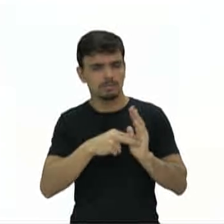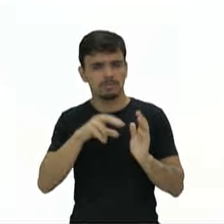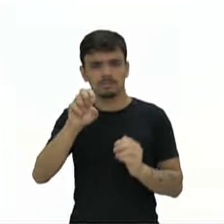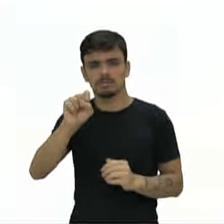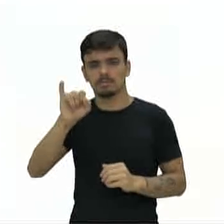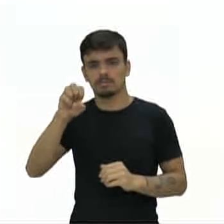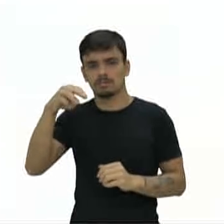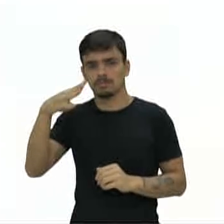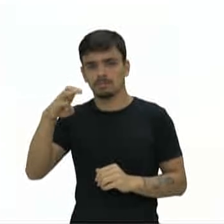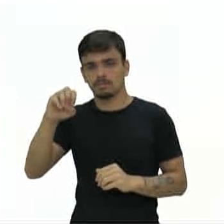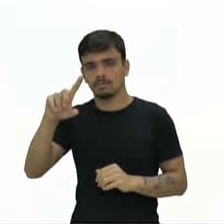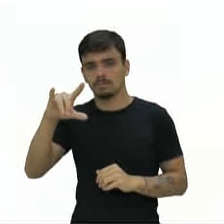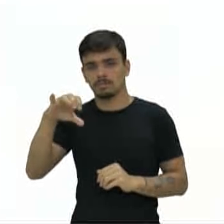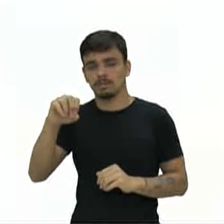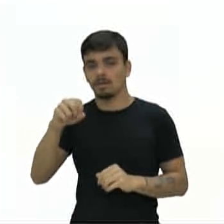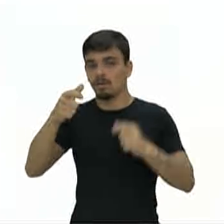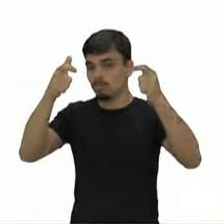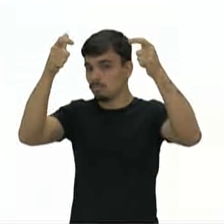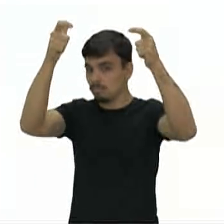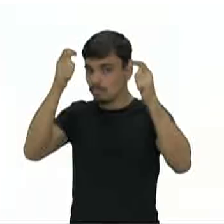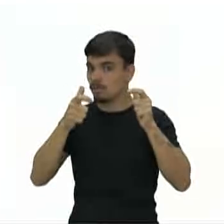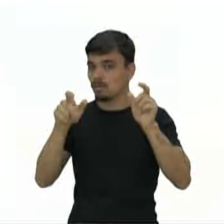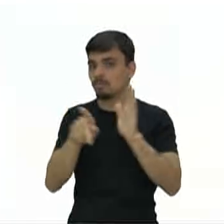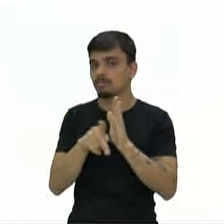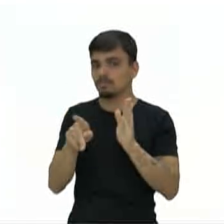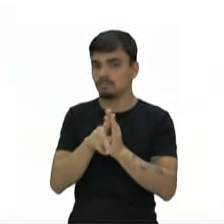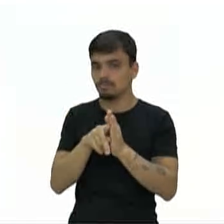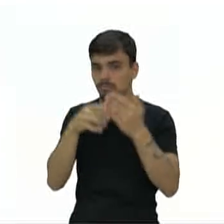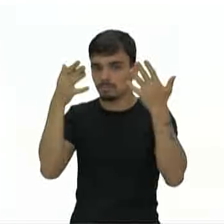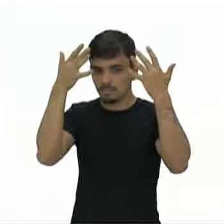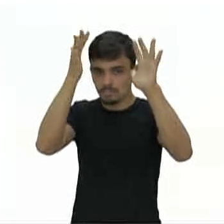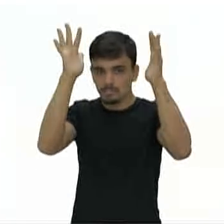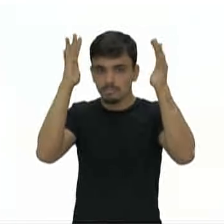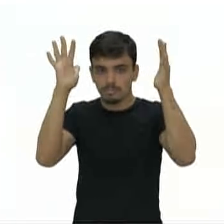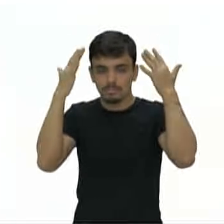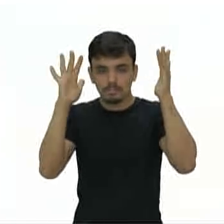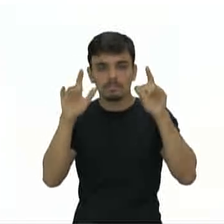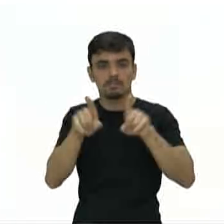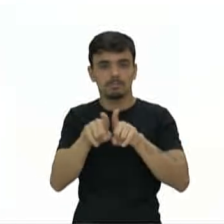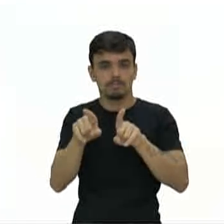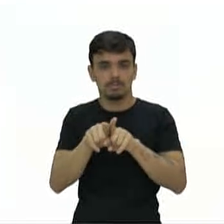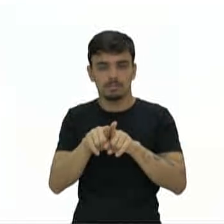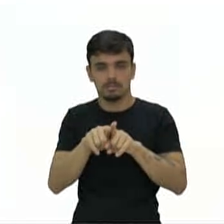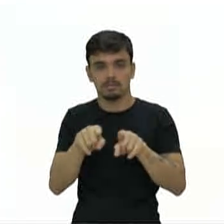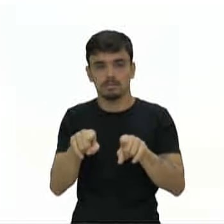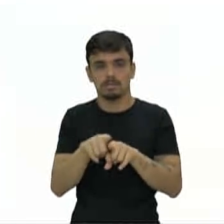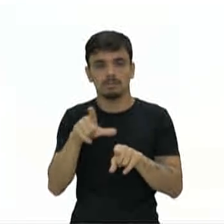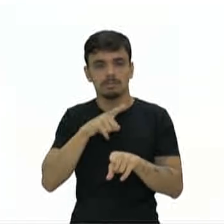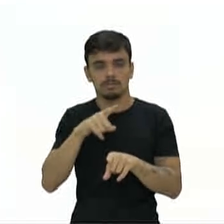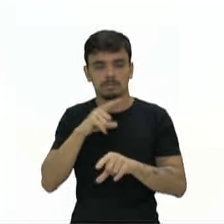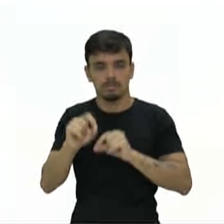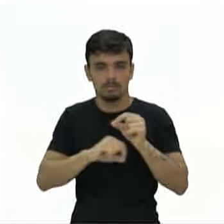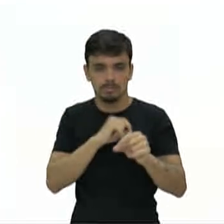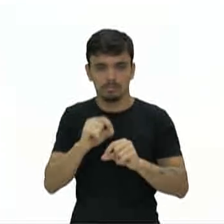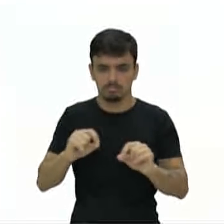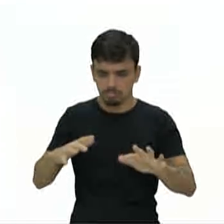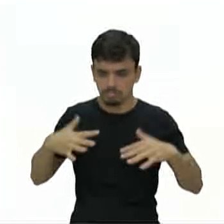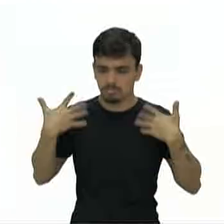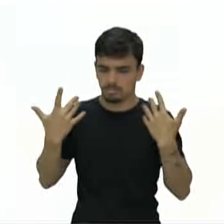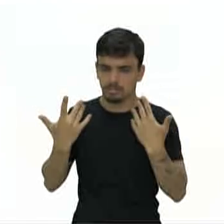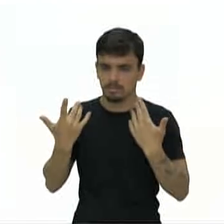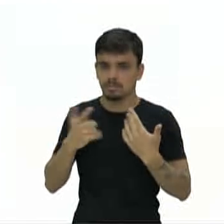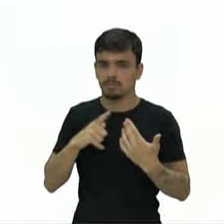professor? Os vencedores ganhavam uma coroa feita com folhas de louro e eram recebidos com enorme entusiasmo em sua cidade natal, onde se